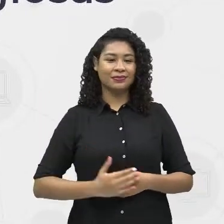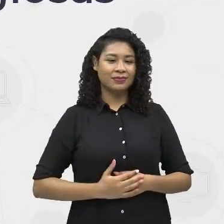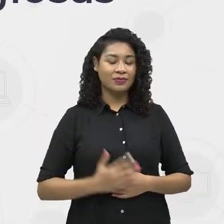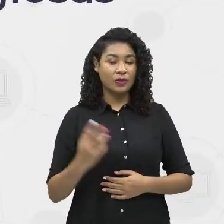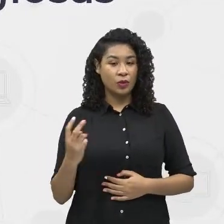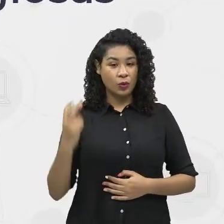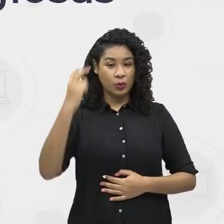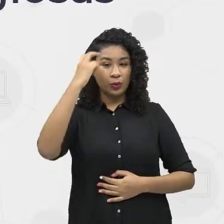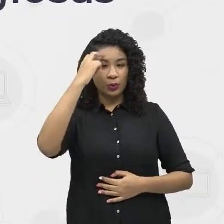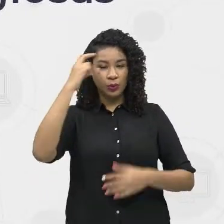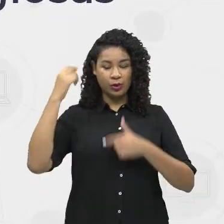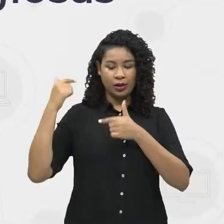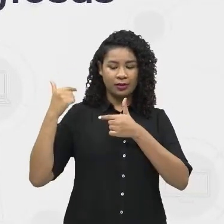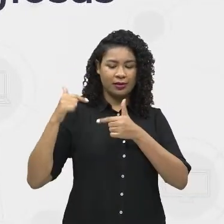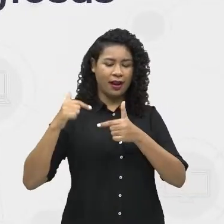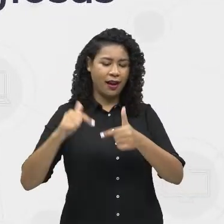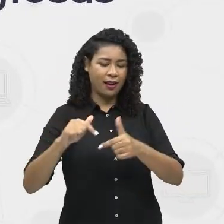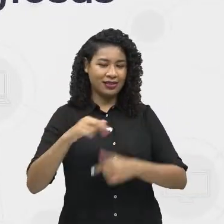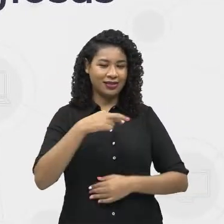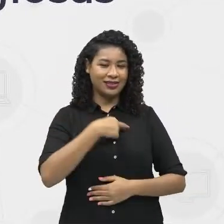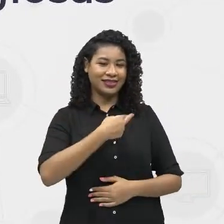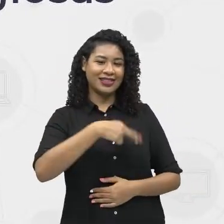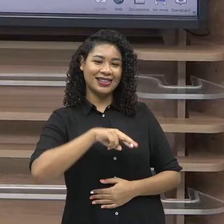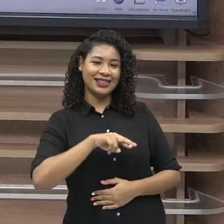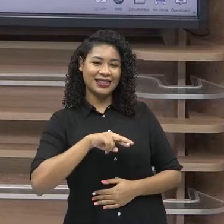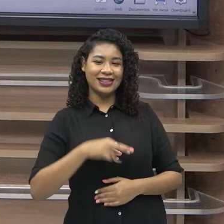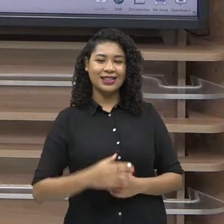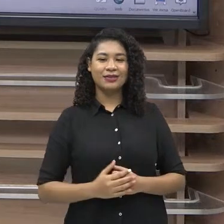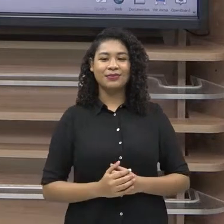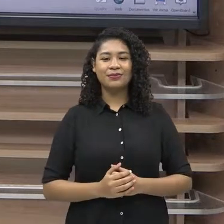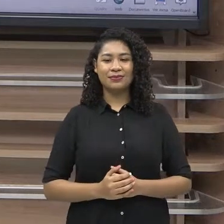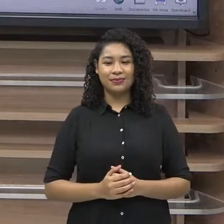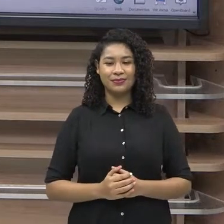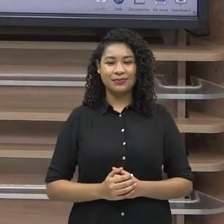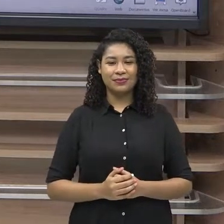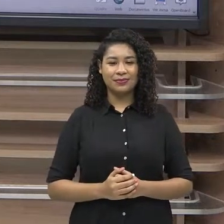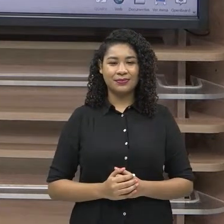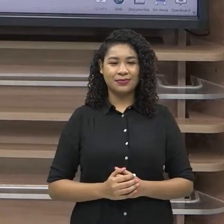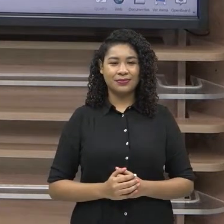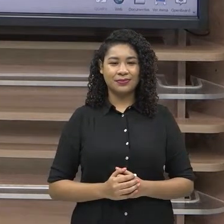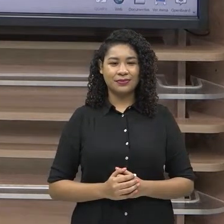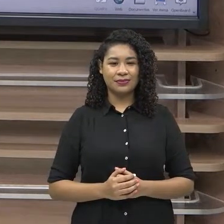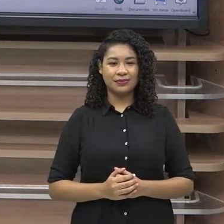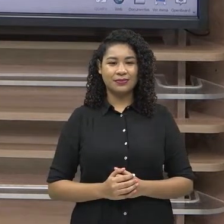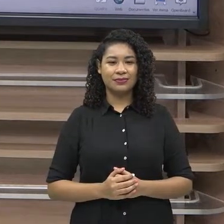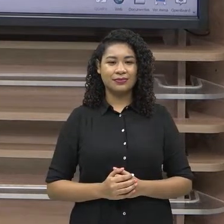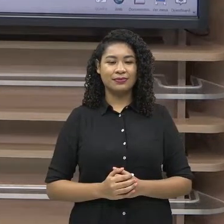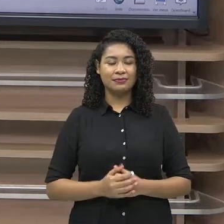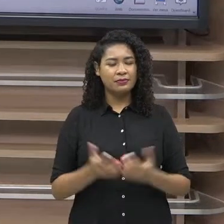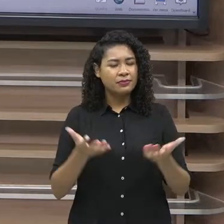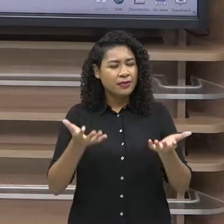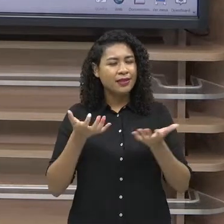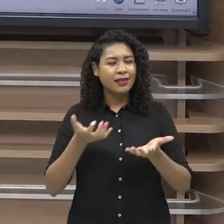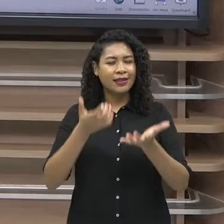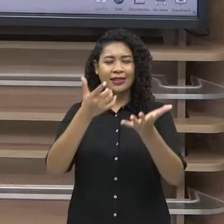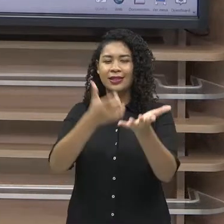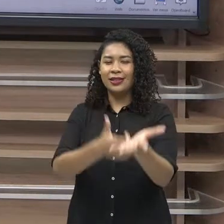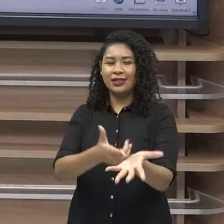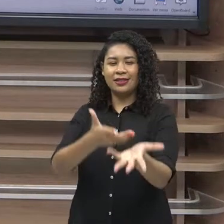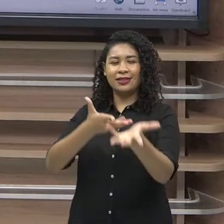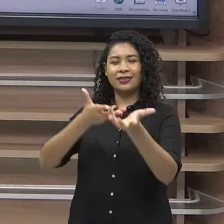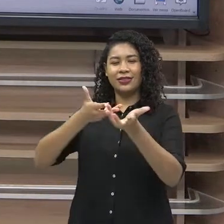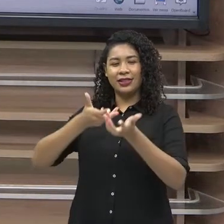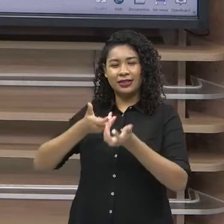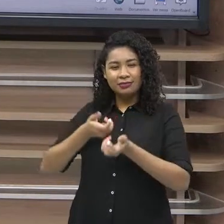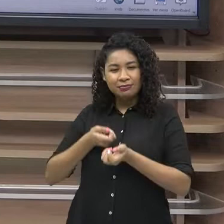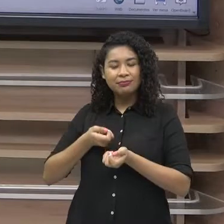cultura e tradições religiosas. Bem, quero te convidar ao longo desta aula